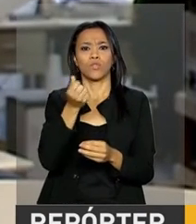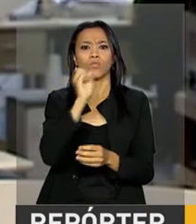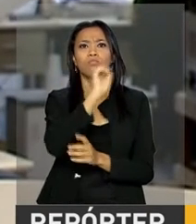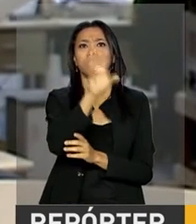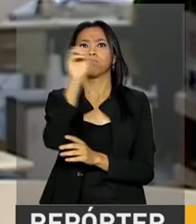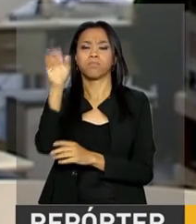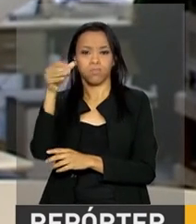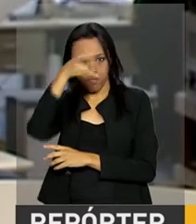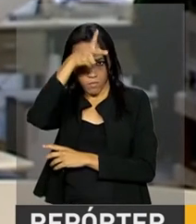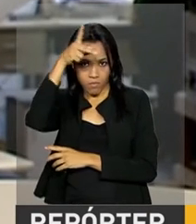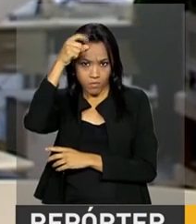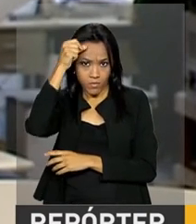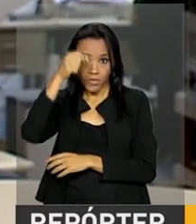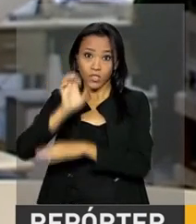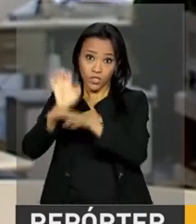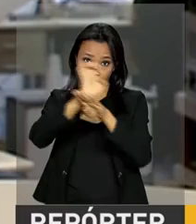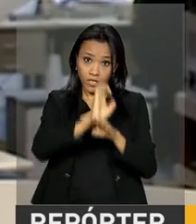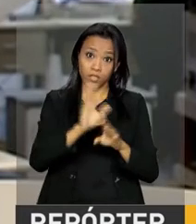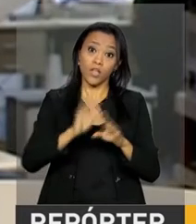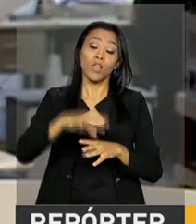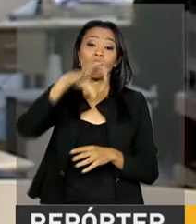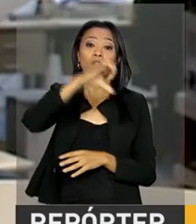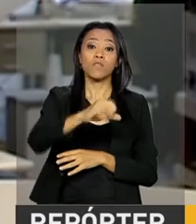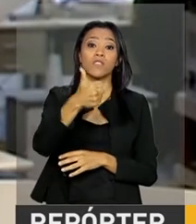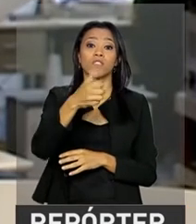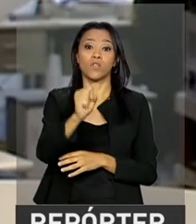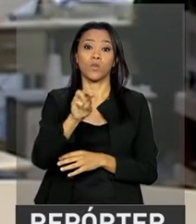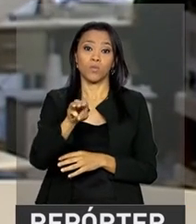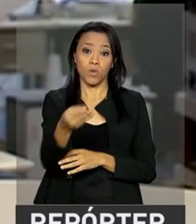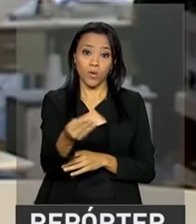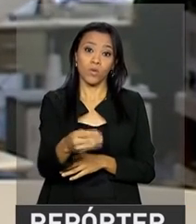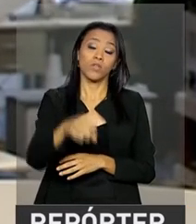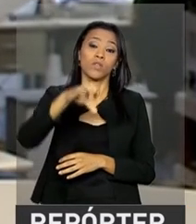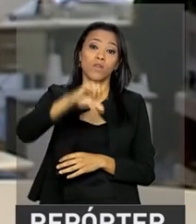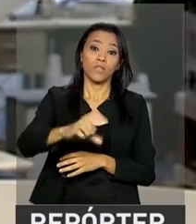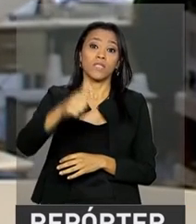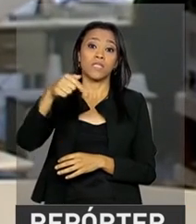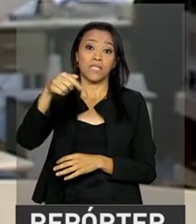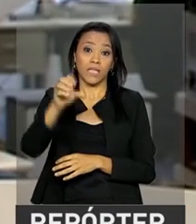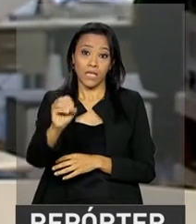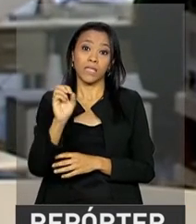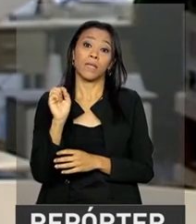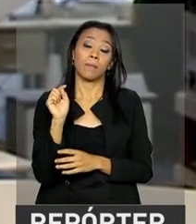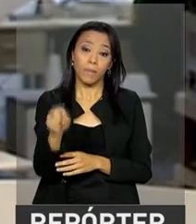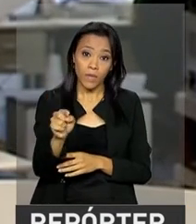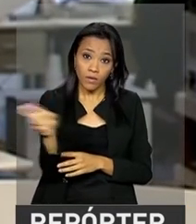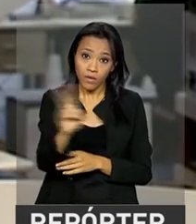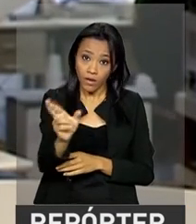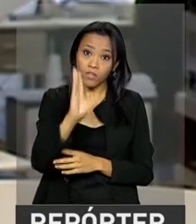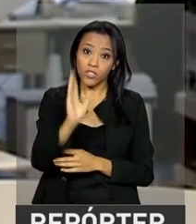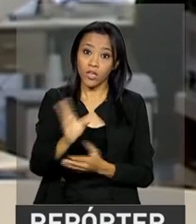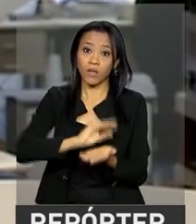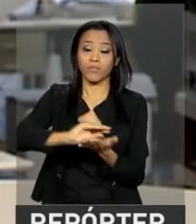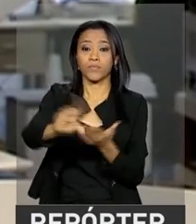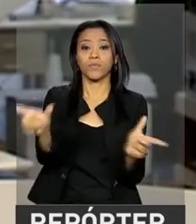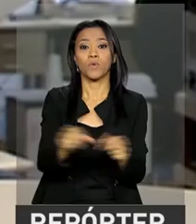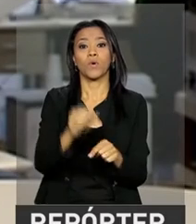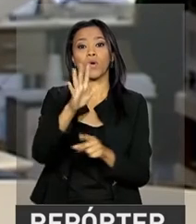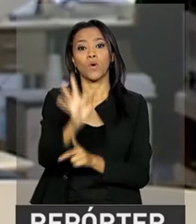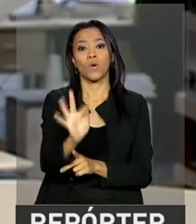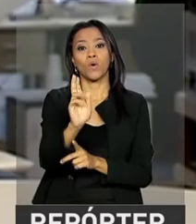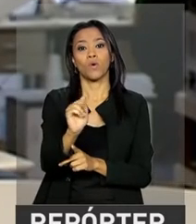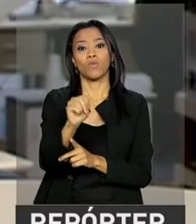municípios do total de 918 milhões novecentos e setenta mil reais repassados pelo fundo nacional de desenvolvimento da educação